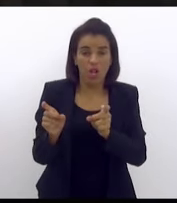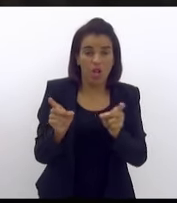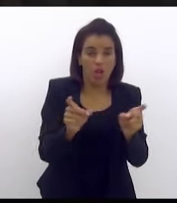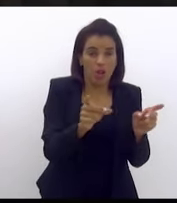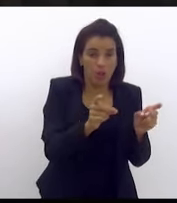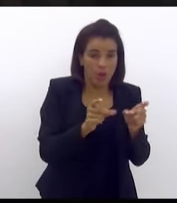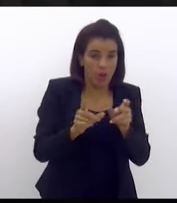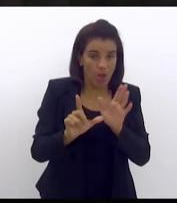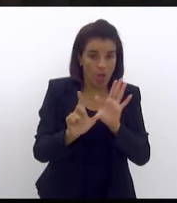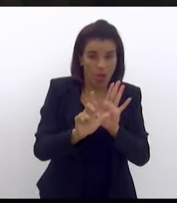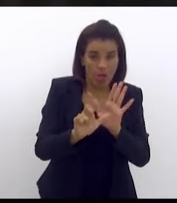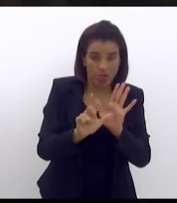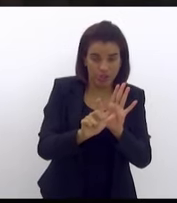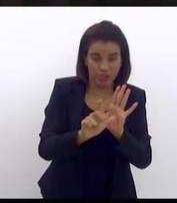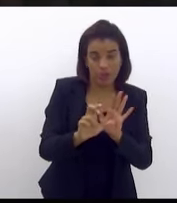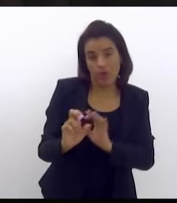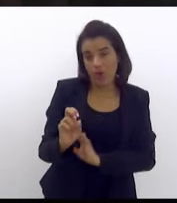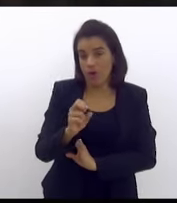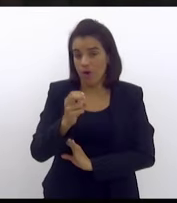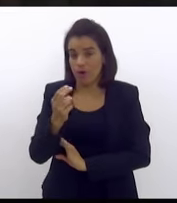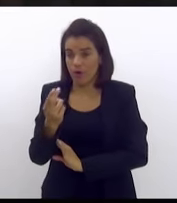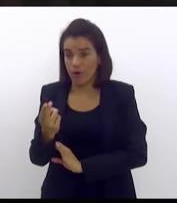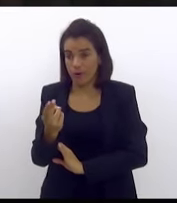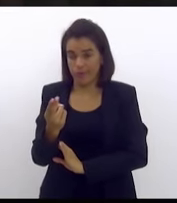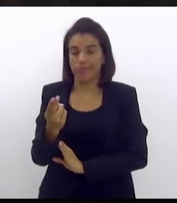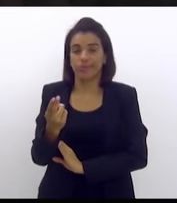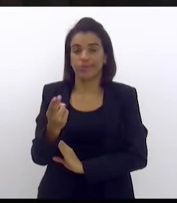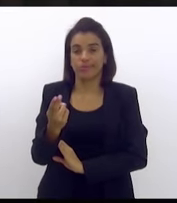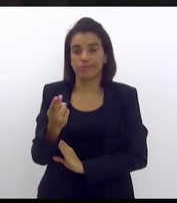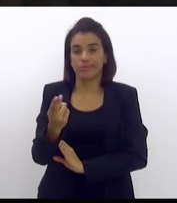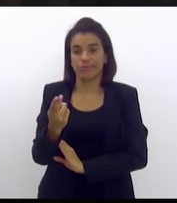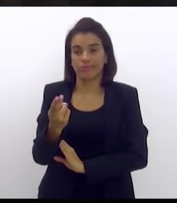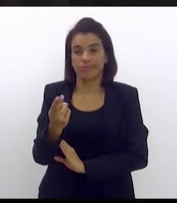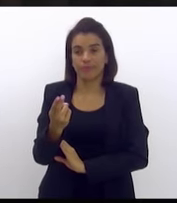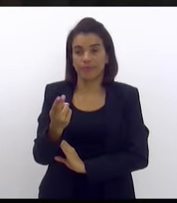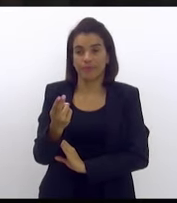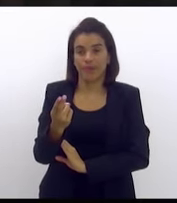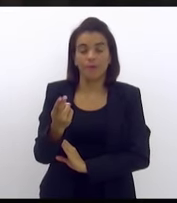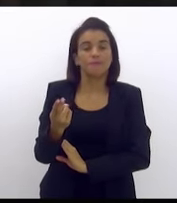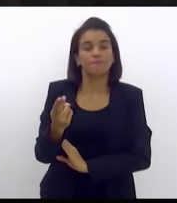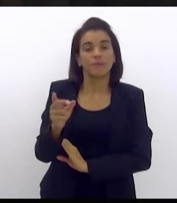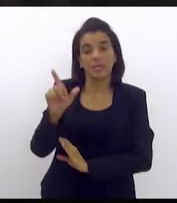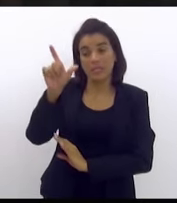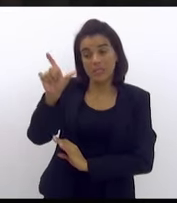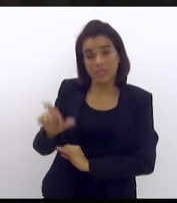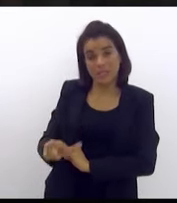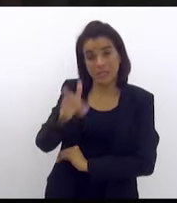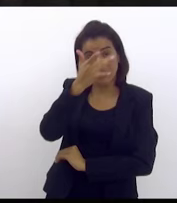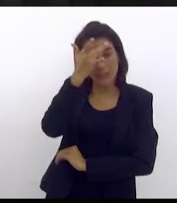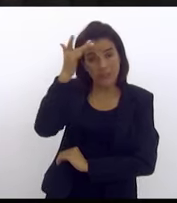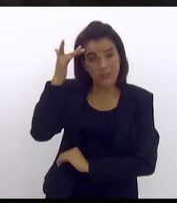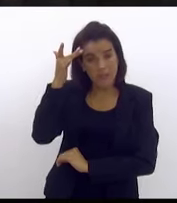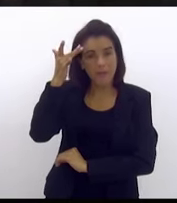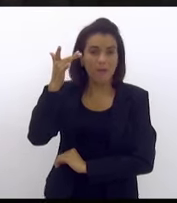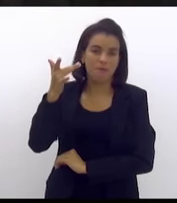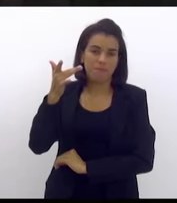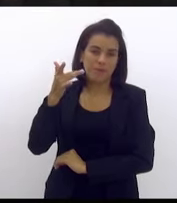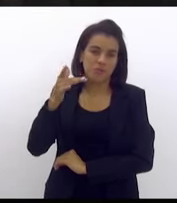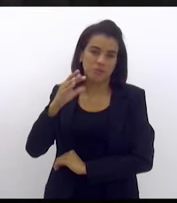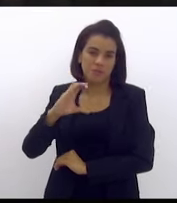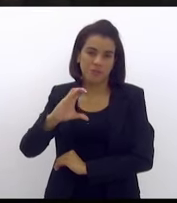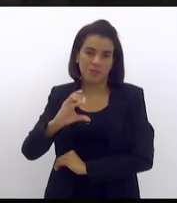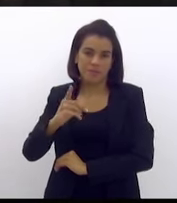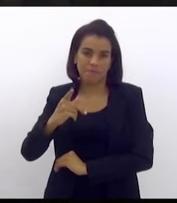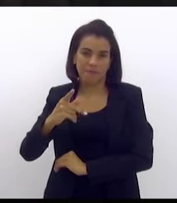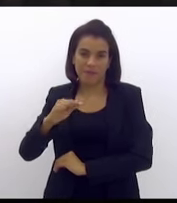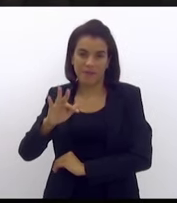comerciais, quer seja através de pessoas físicas que não sabem